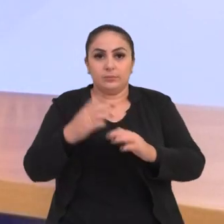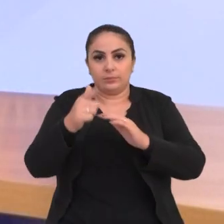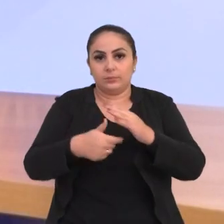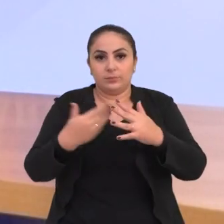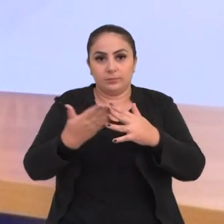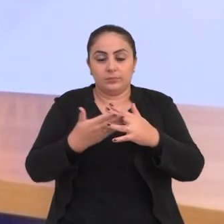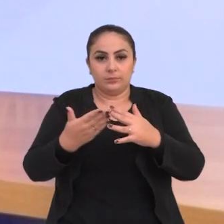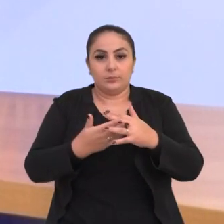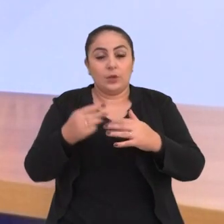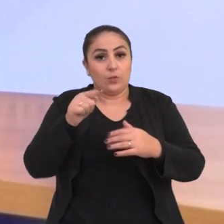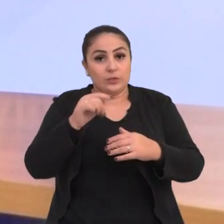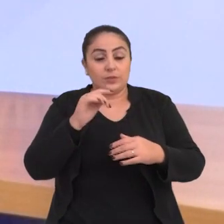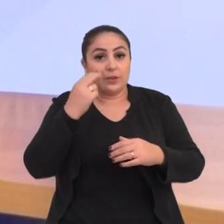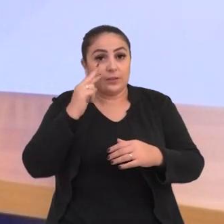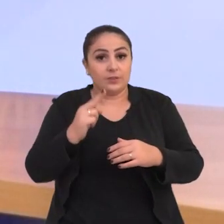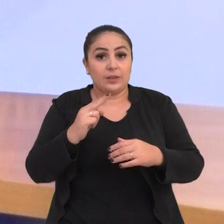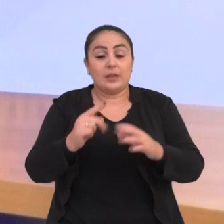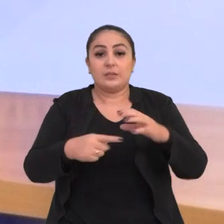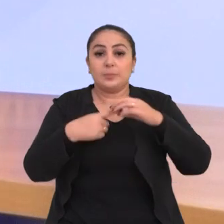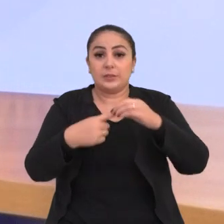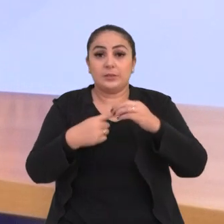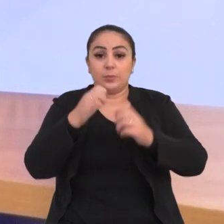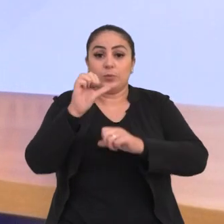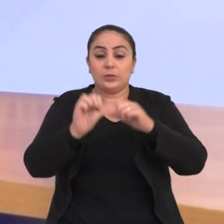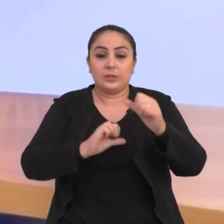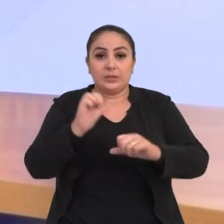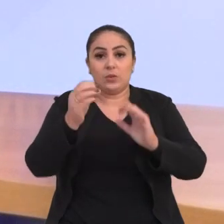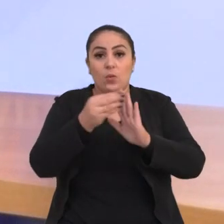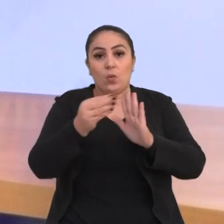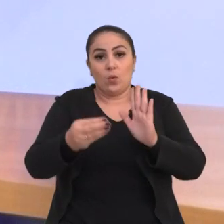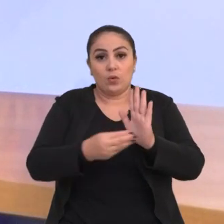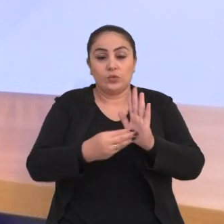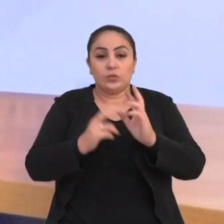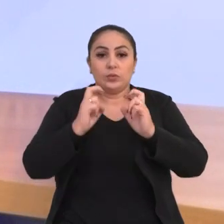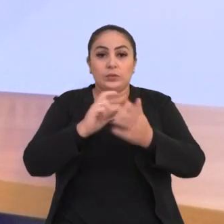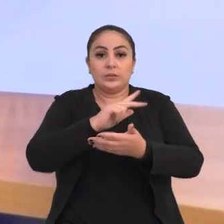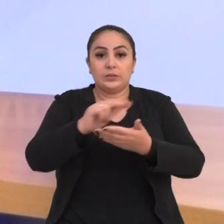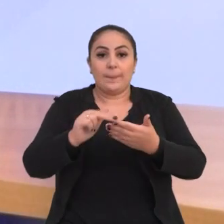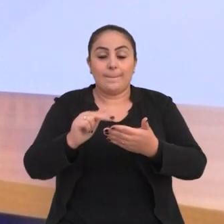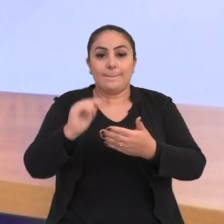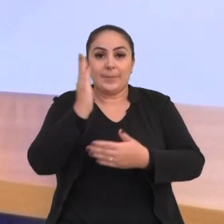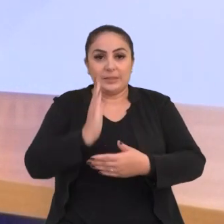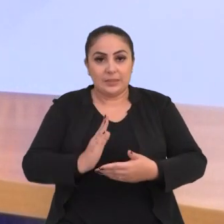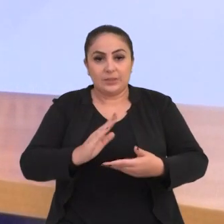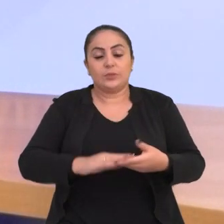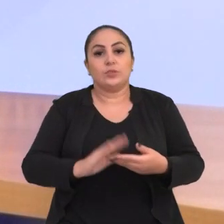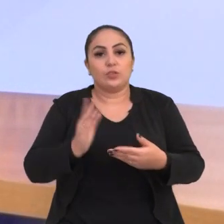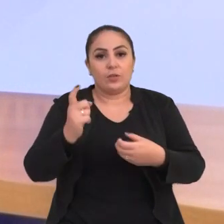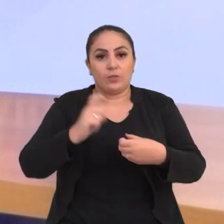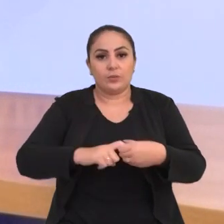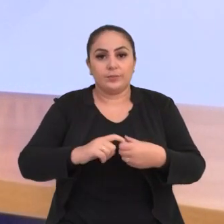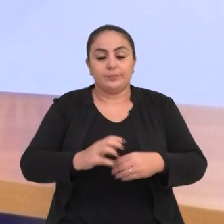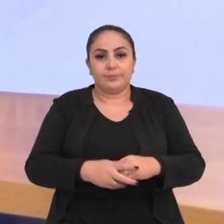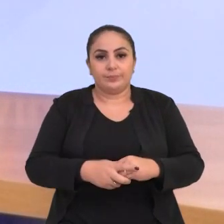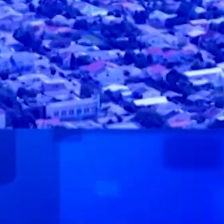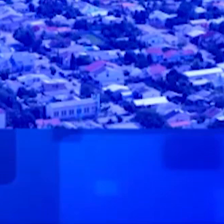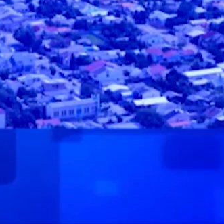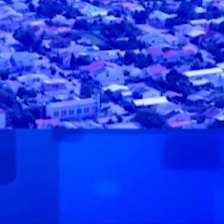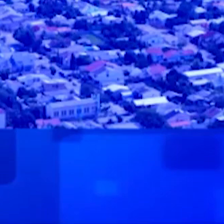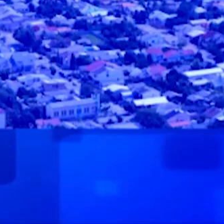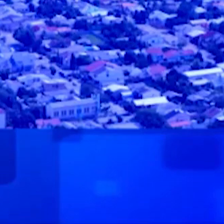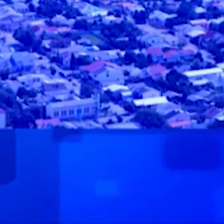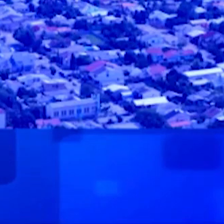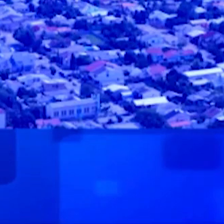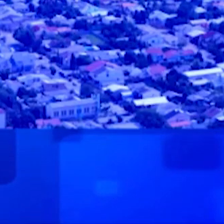E depois do intervalo, você vai conferir as principais mudanças no Código de Trânsito Brasileiro. Nós já voltamos.